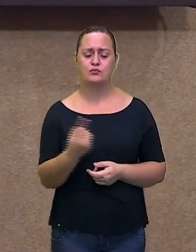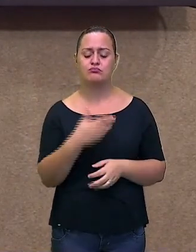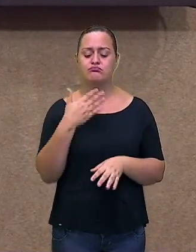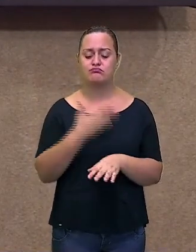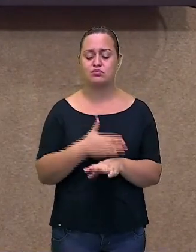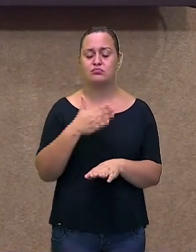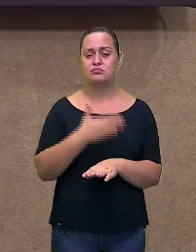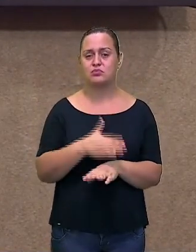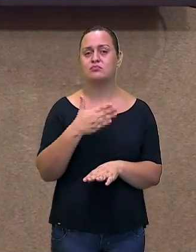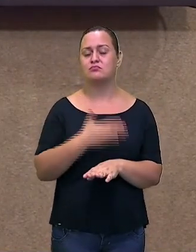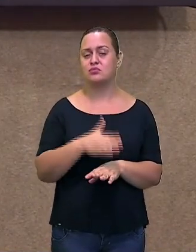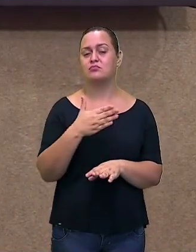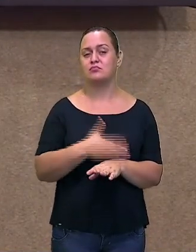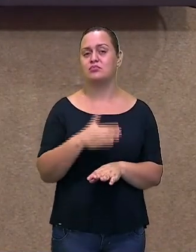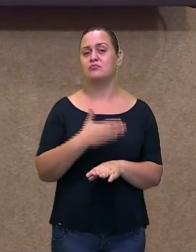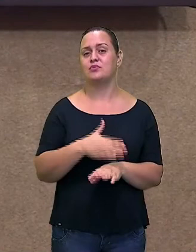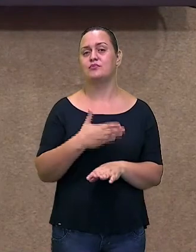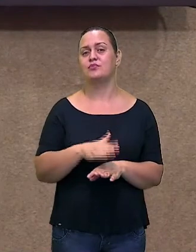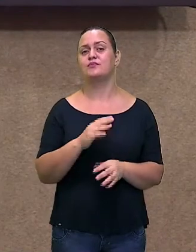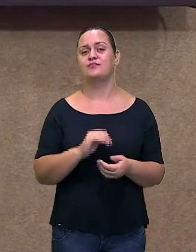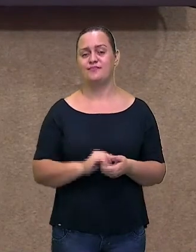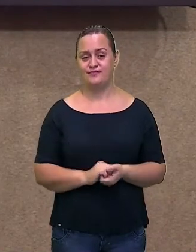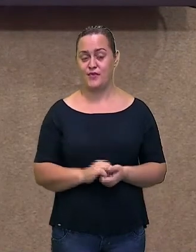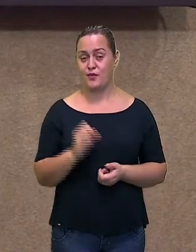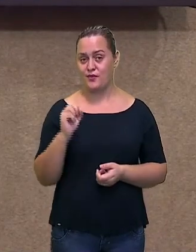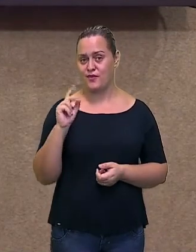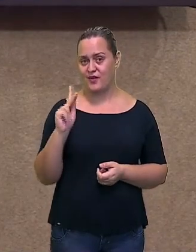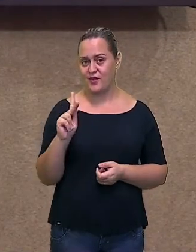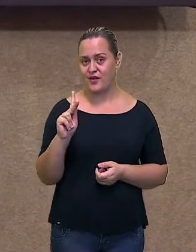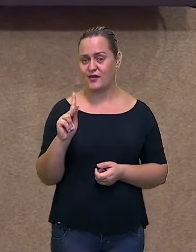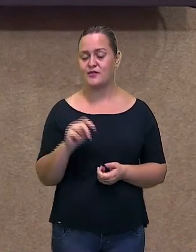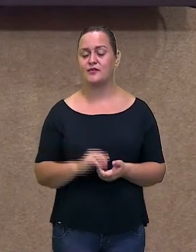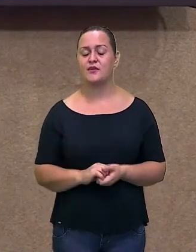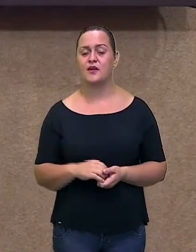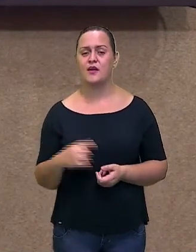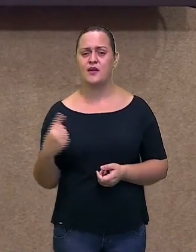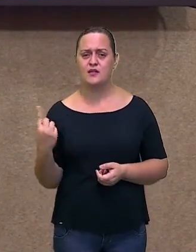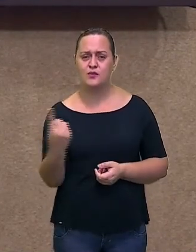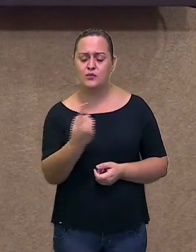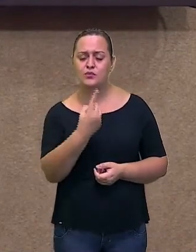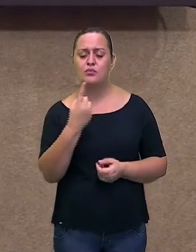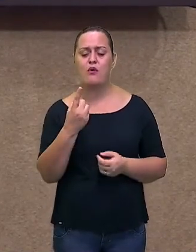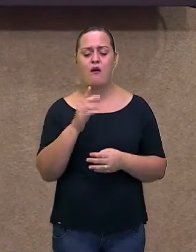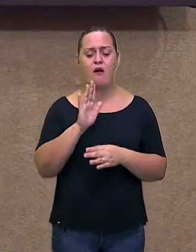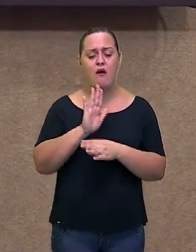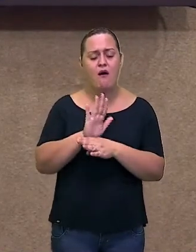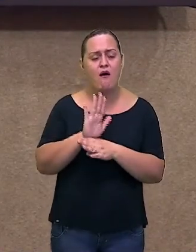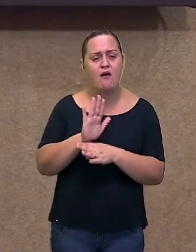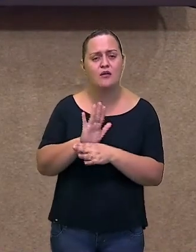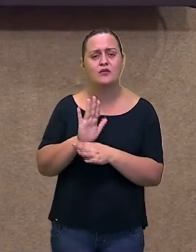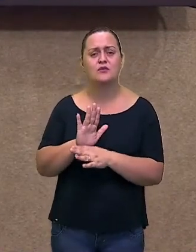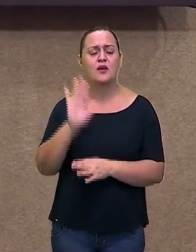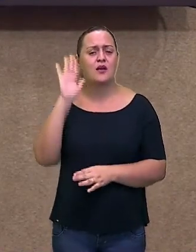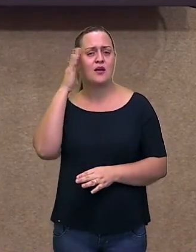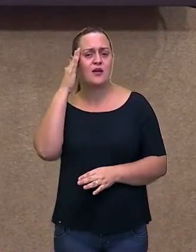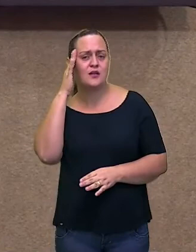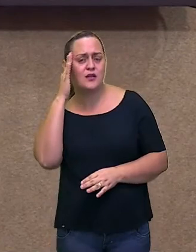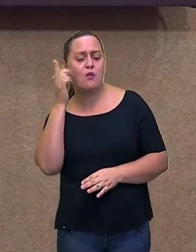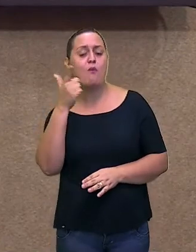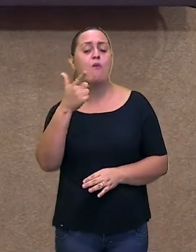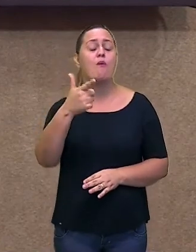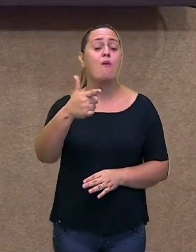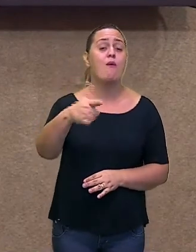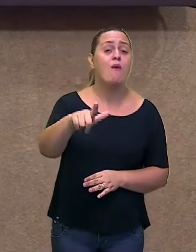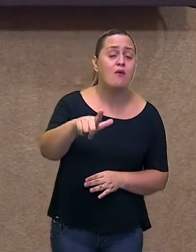matemática e como eu falei esse assunto aqui vai nos ajudar a entender outros vamos falar novamente